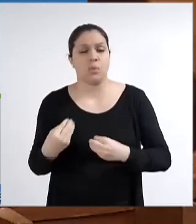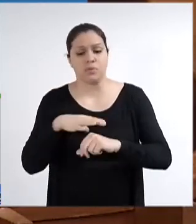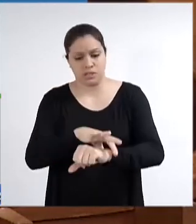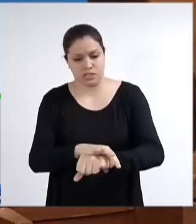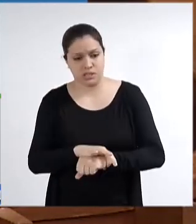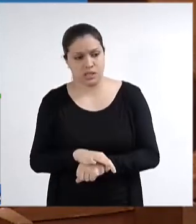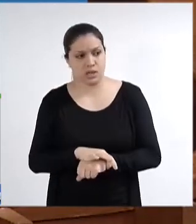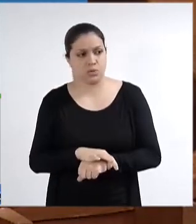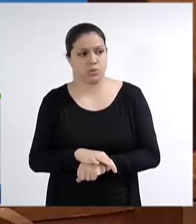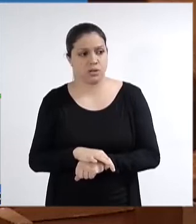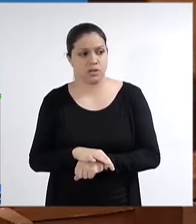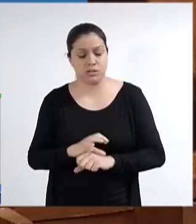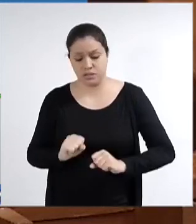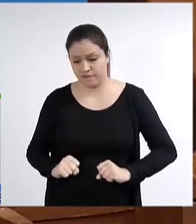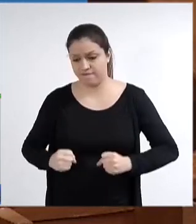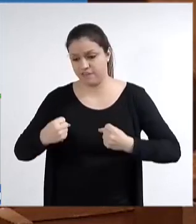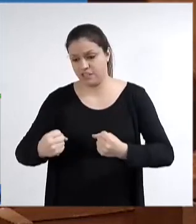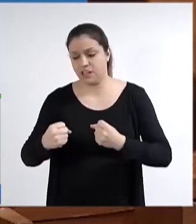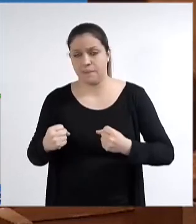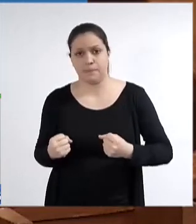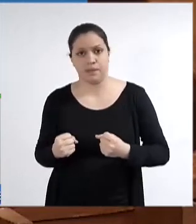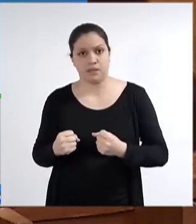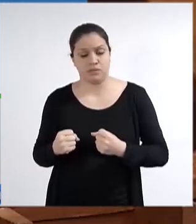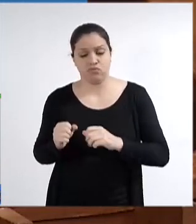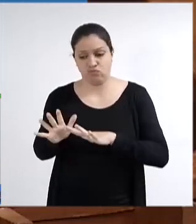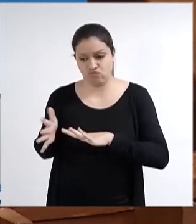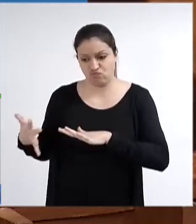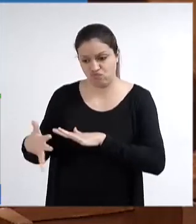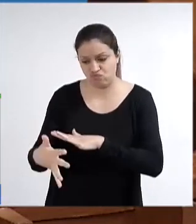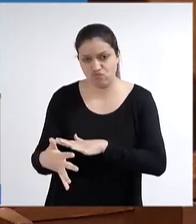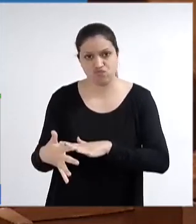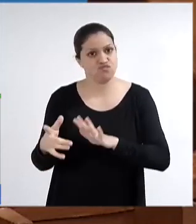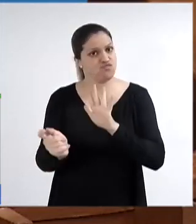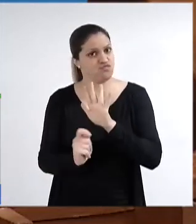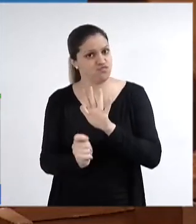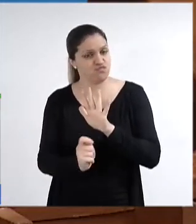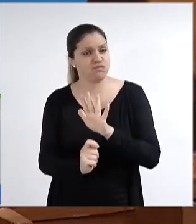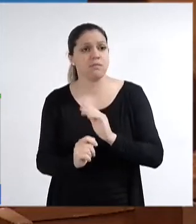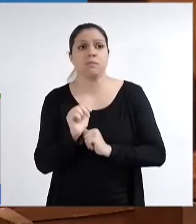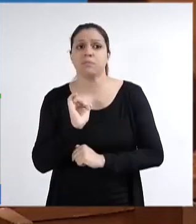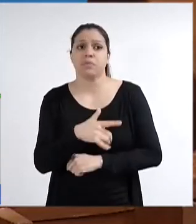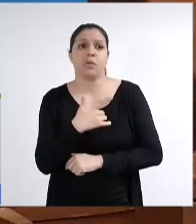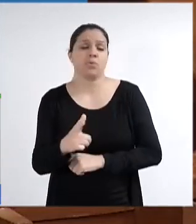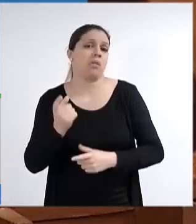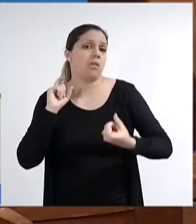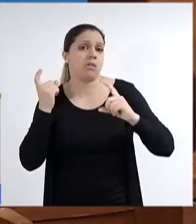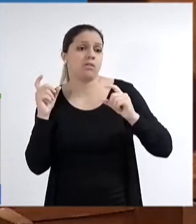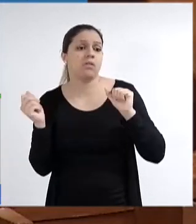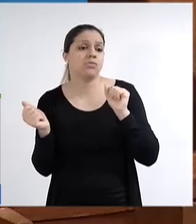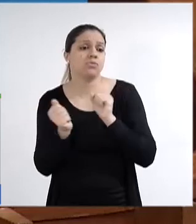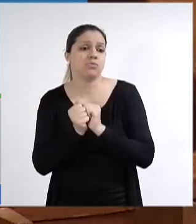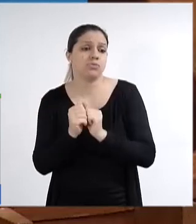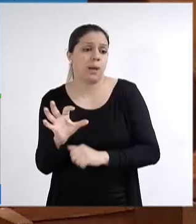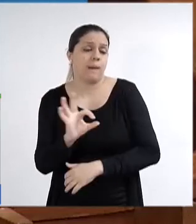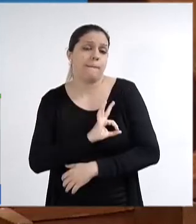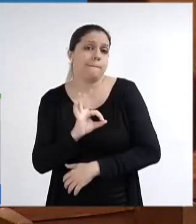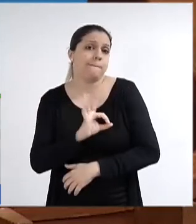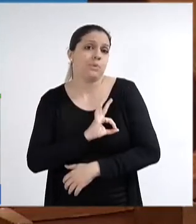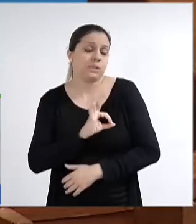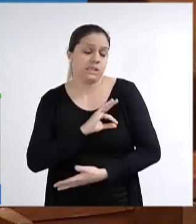segurança orgânica e enfrentamento do combate às drogas sem a participação efetiva das polícias,